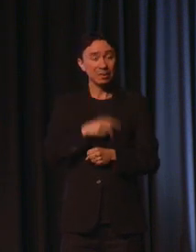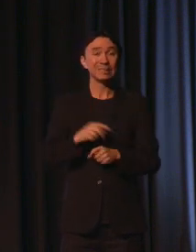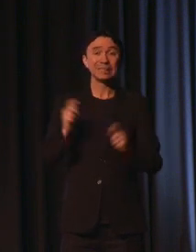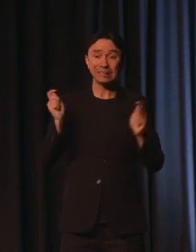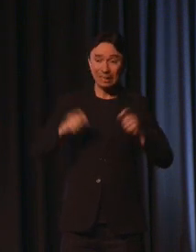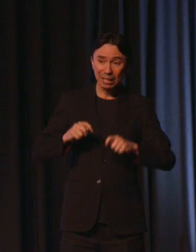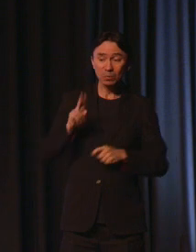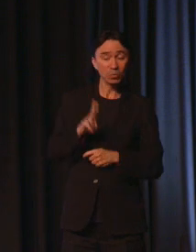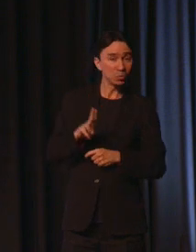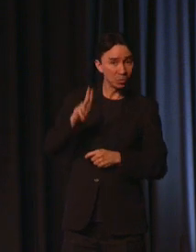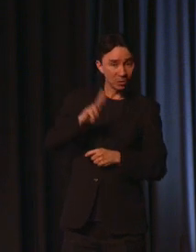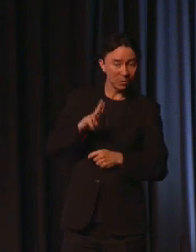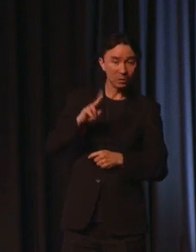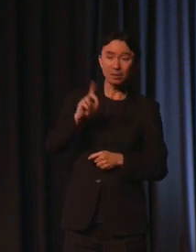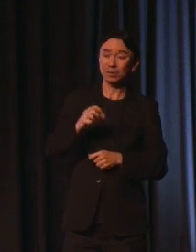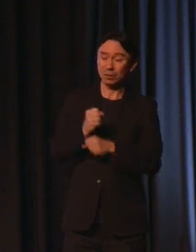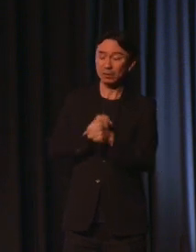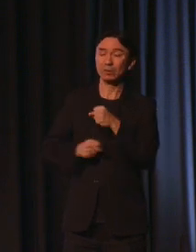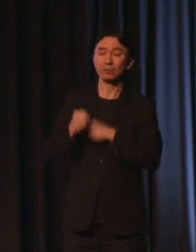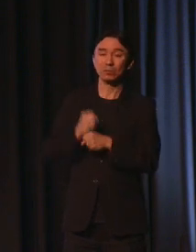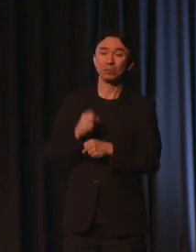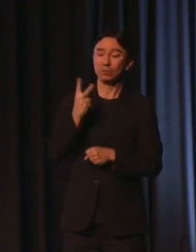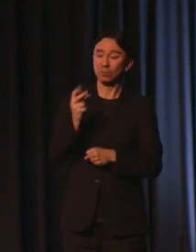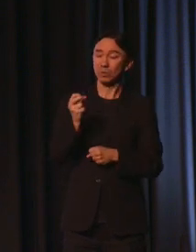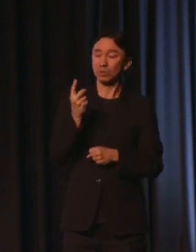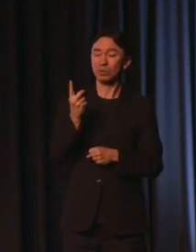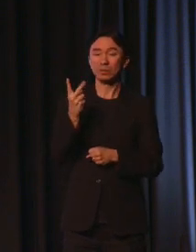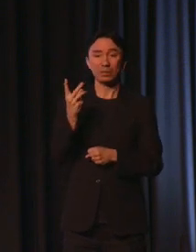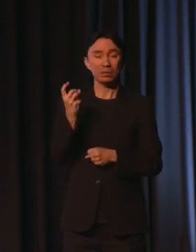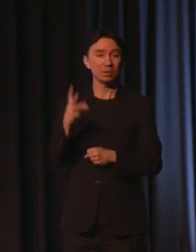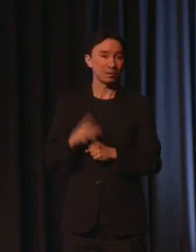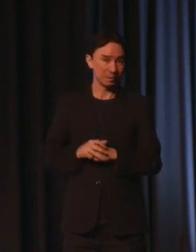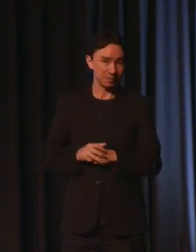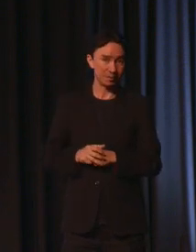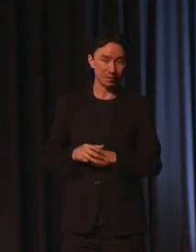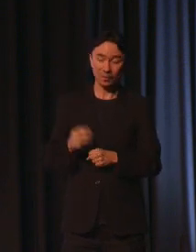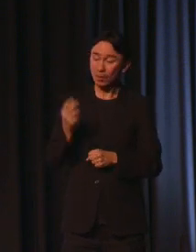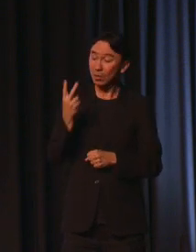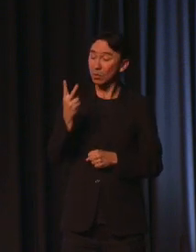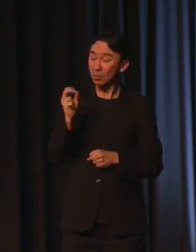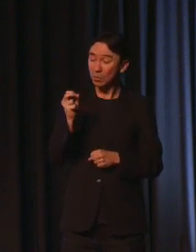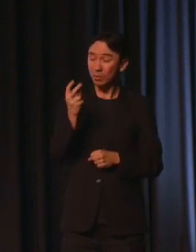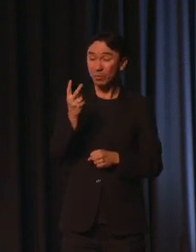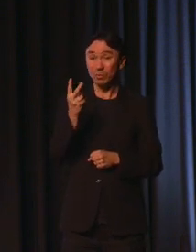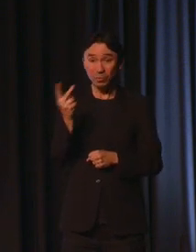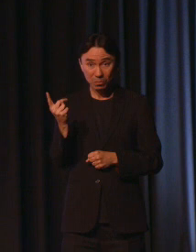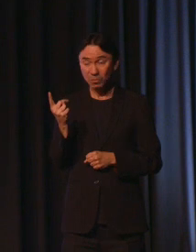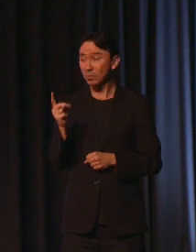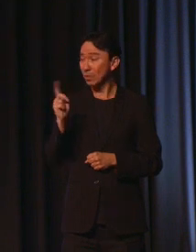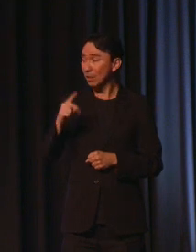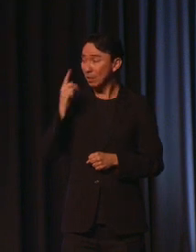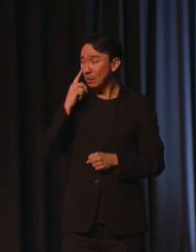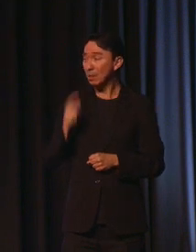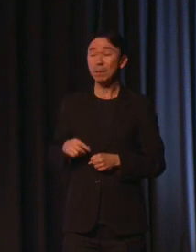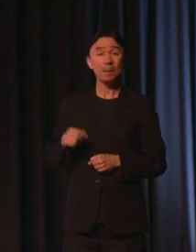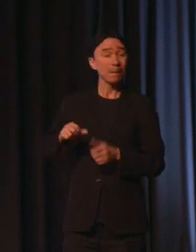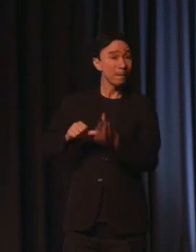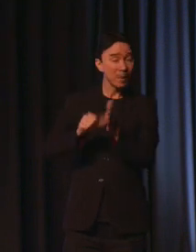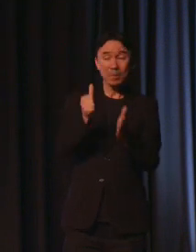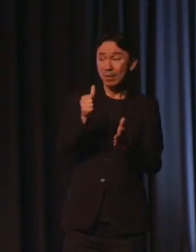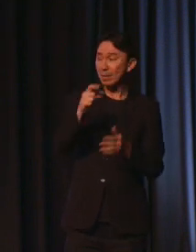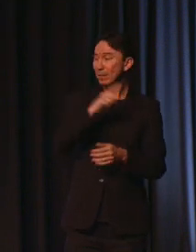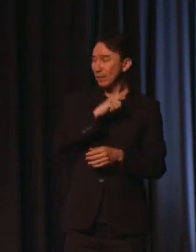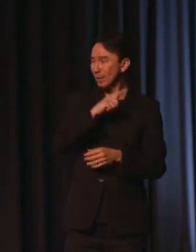medicamento em 2013. E o 2021 veio, então, o emicizumab, né, que foi disponibilizado pela primeira vez.